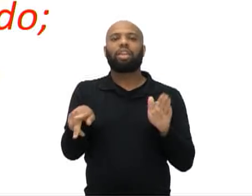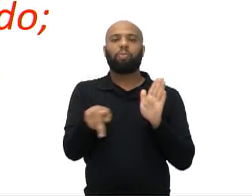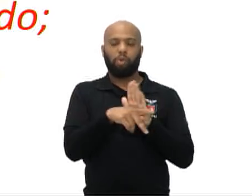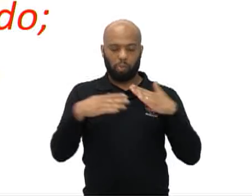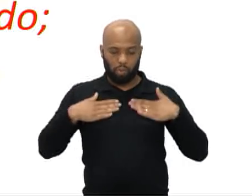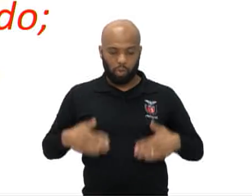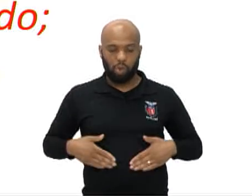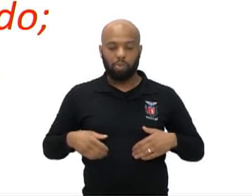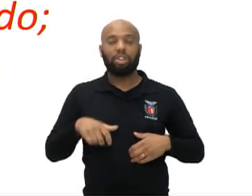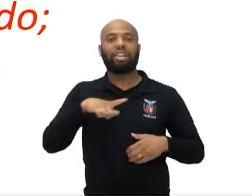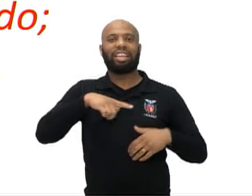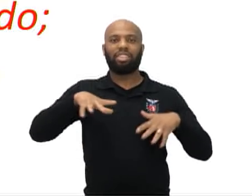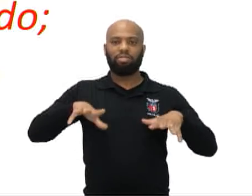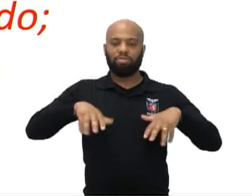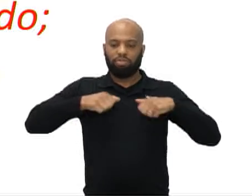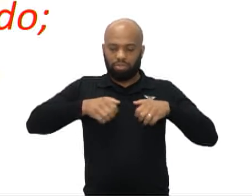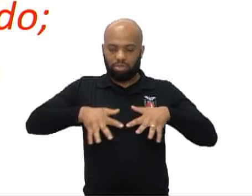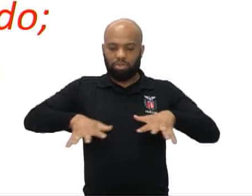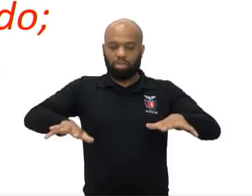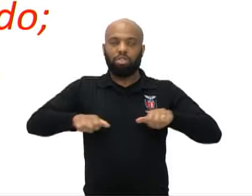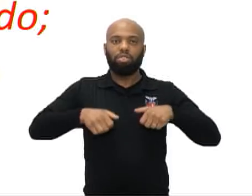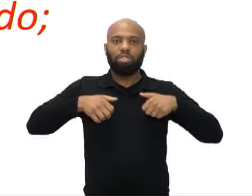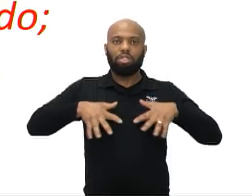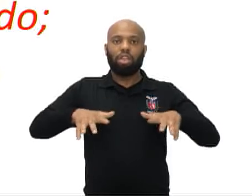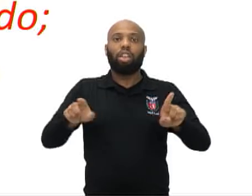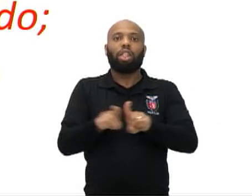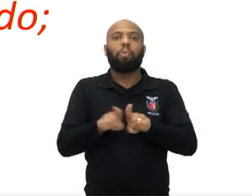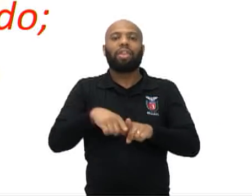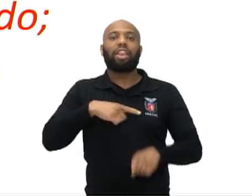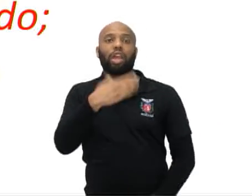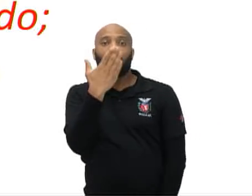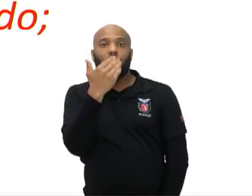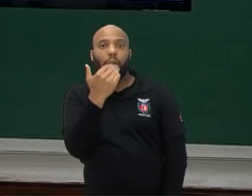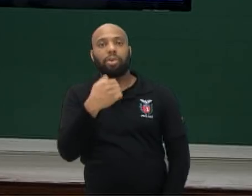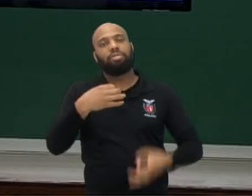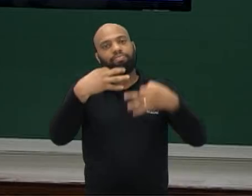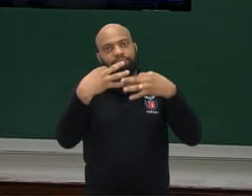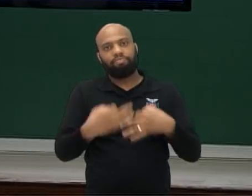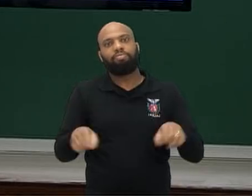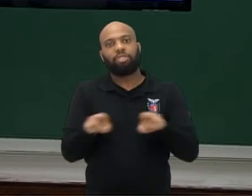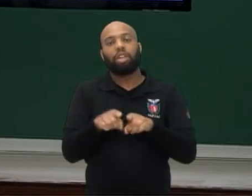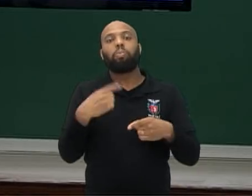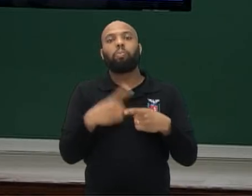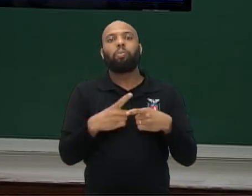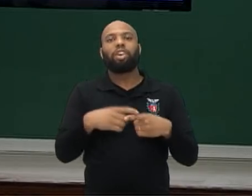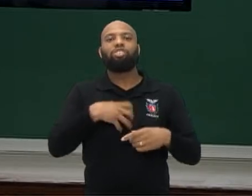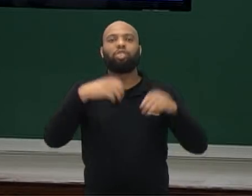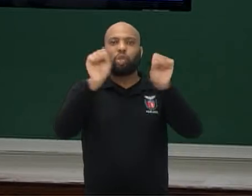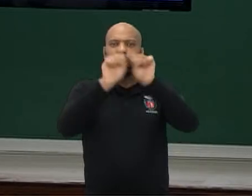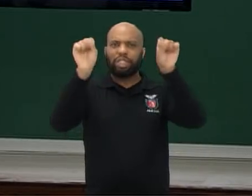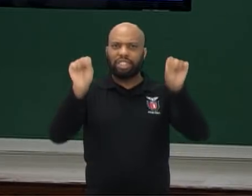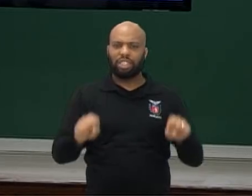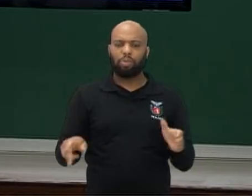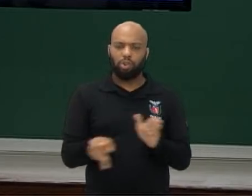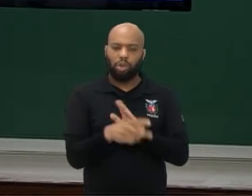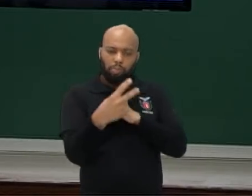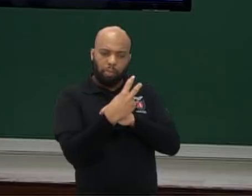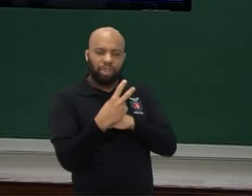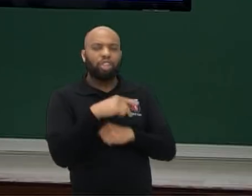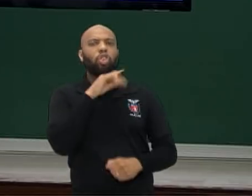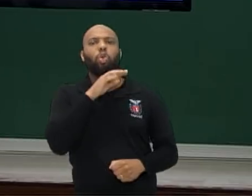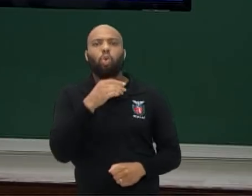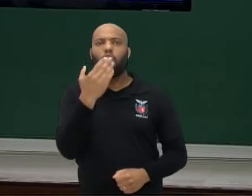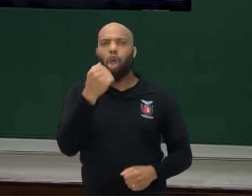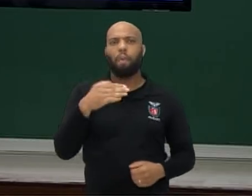respirar um pouquinho. Ter uma boa alimentação, lembra que a gente comentou? Se o teu sistema imunológico baixa um pouquinho, se alimenta